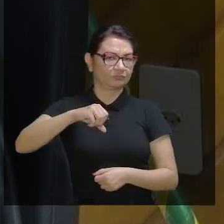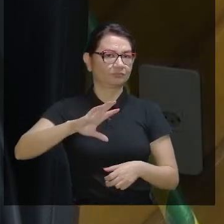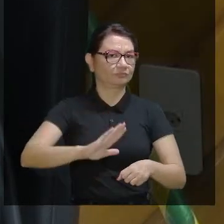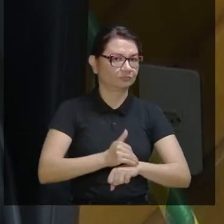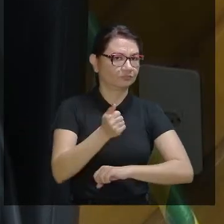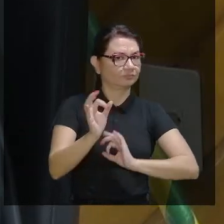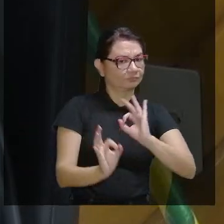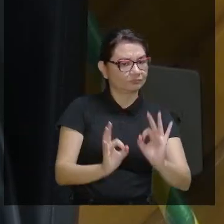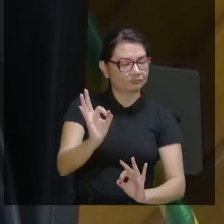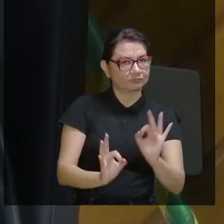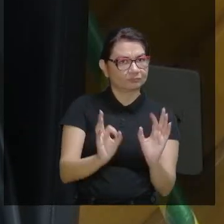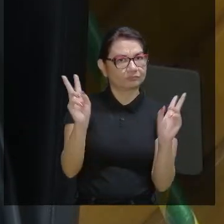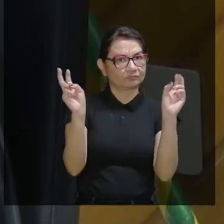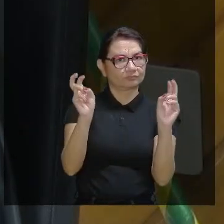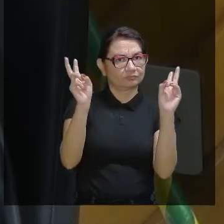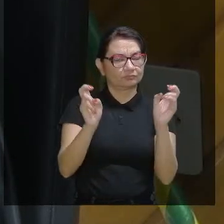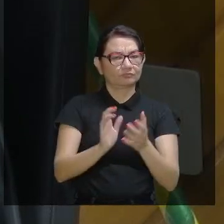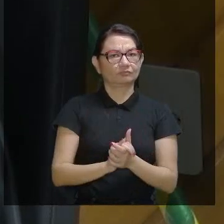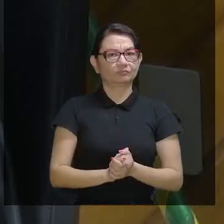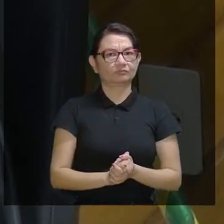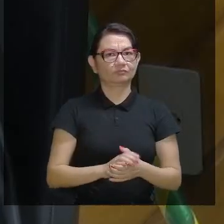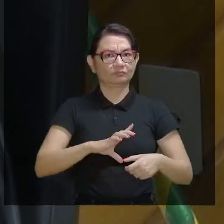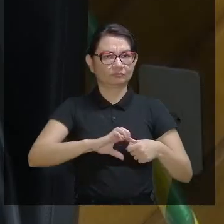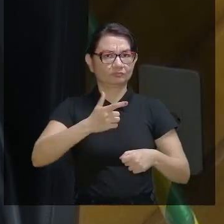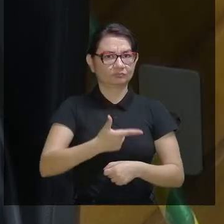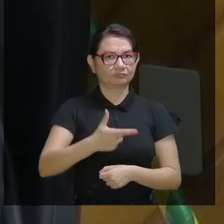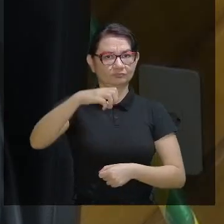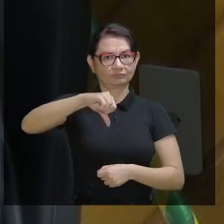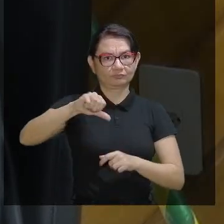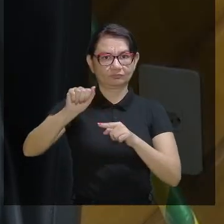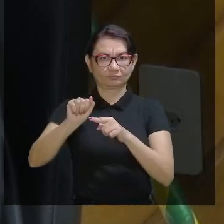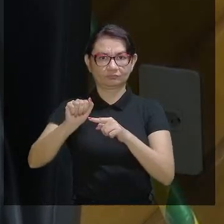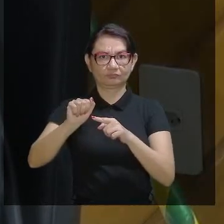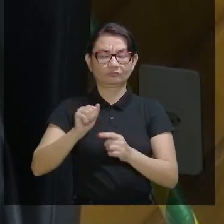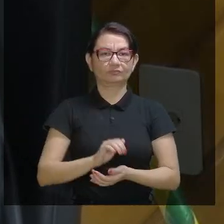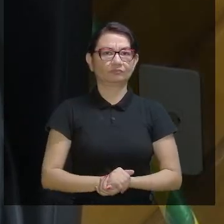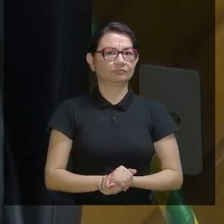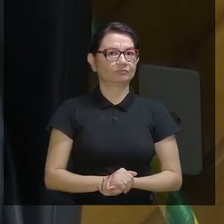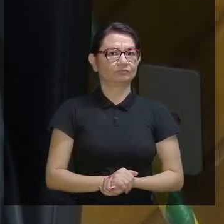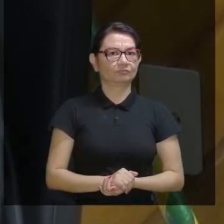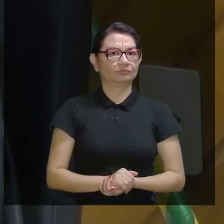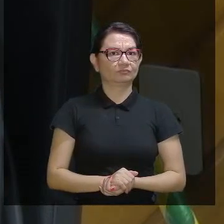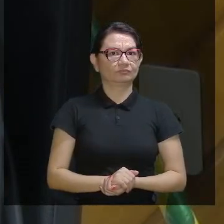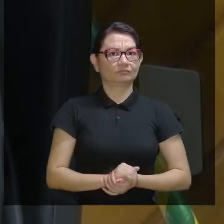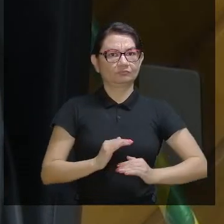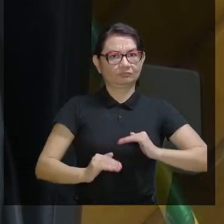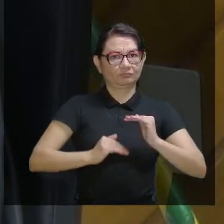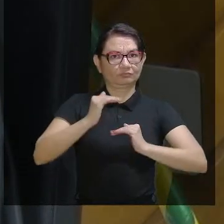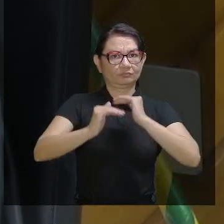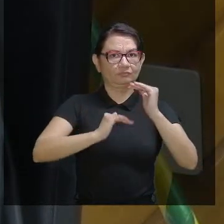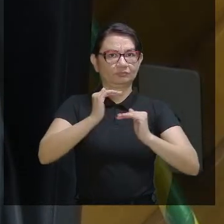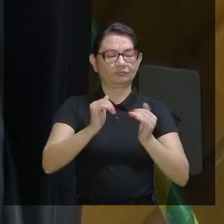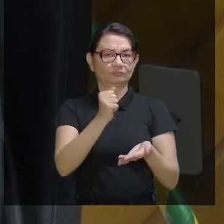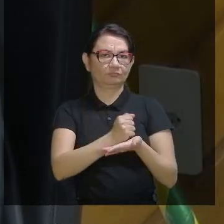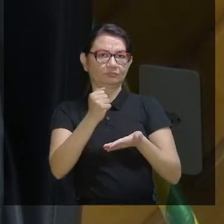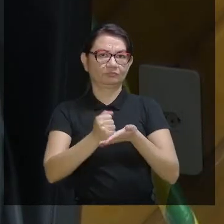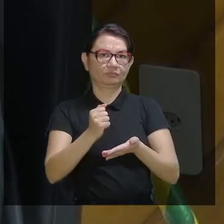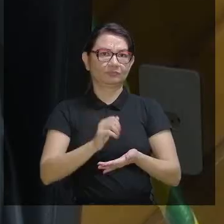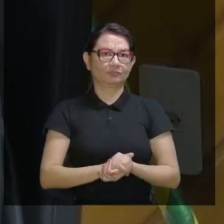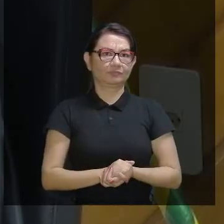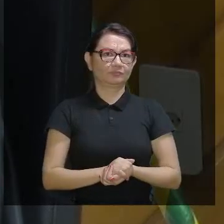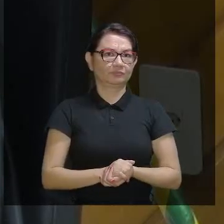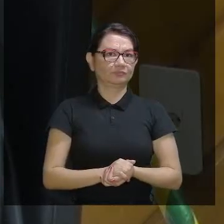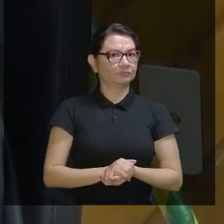melhor organização da temática. Seria o artigo 29A. Está assim: o desenvolvimento, a contratação,